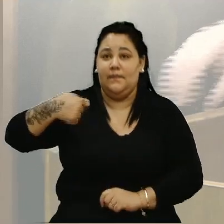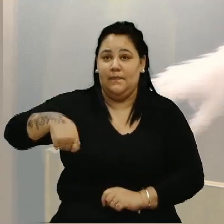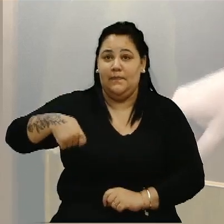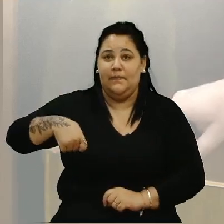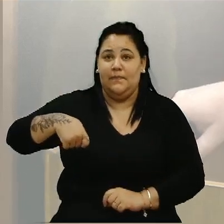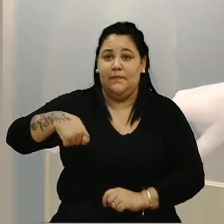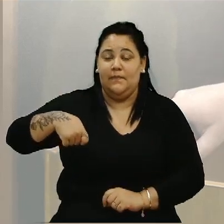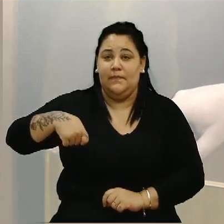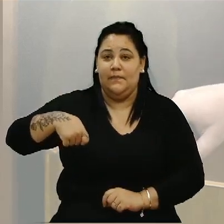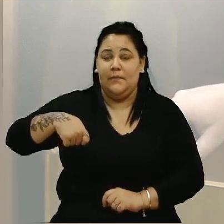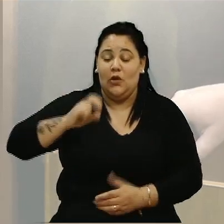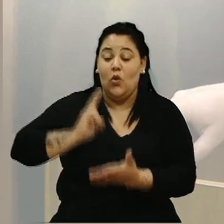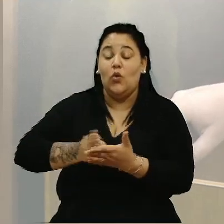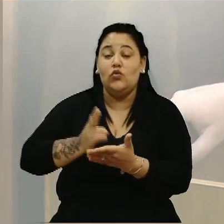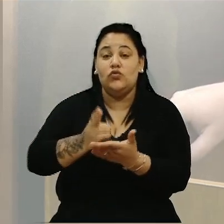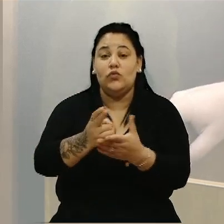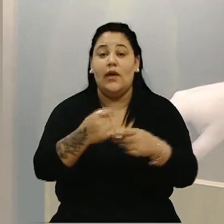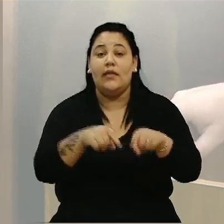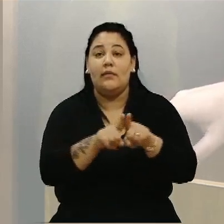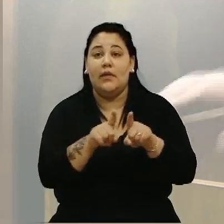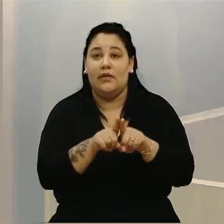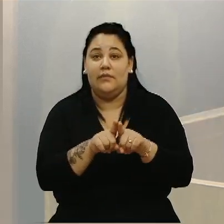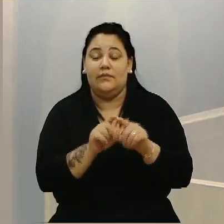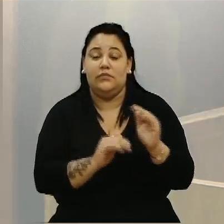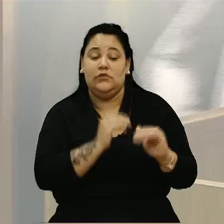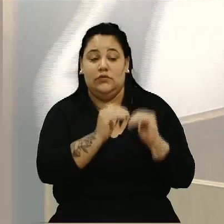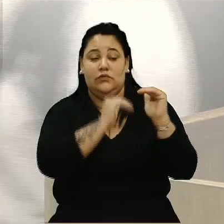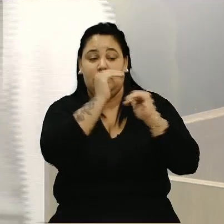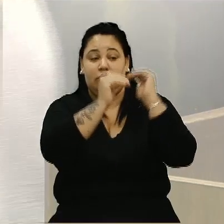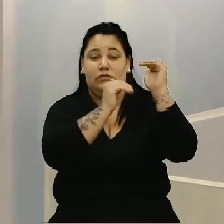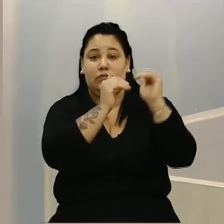se manter e continuar crescendo.